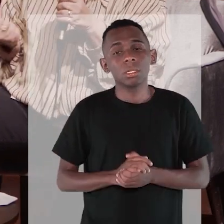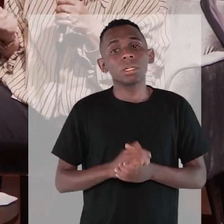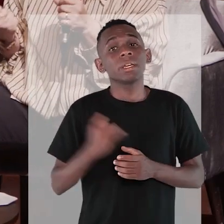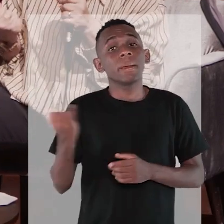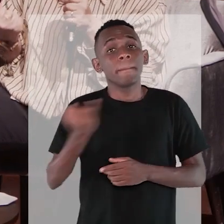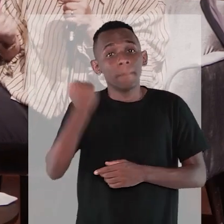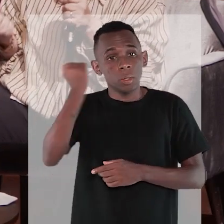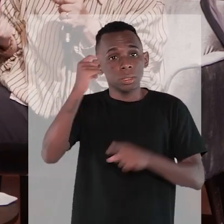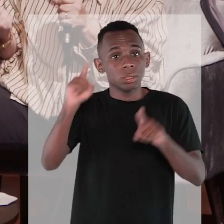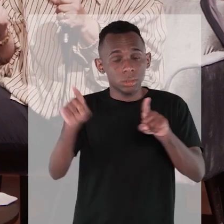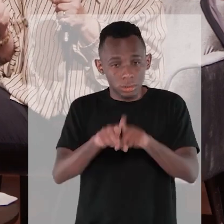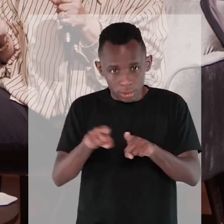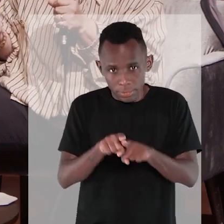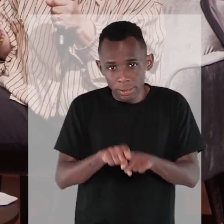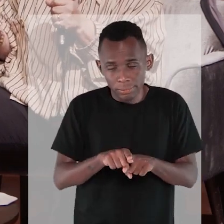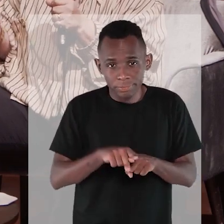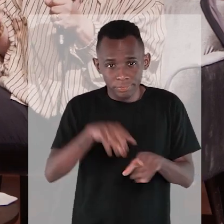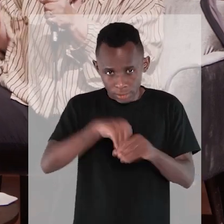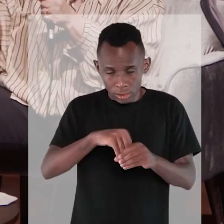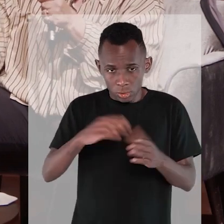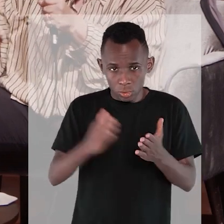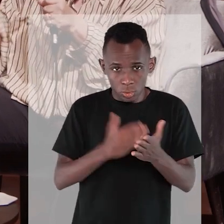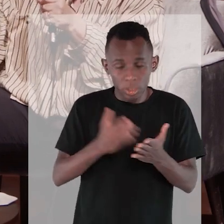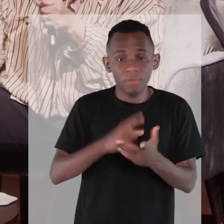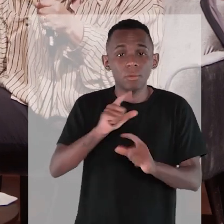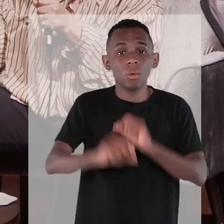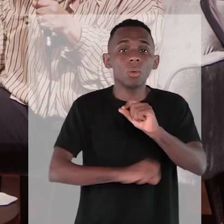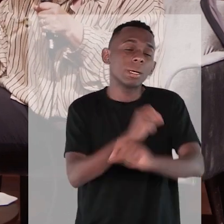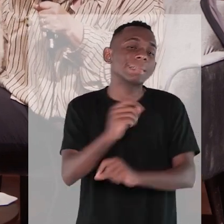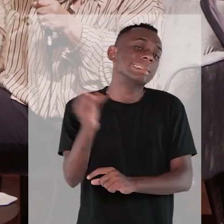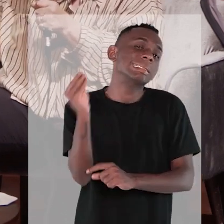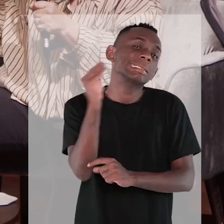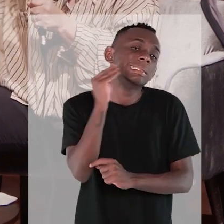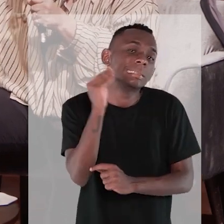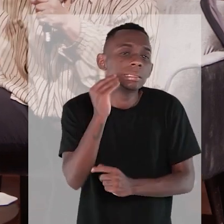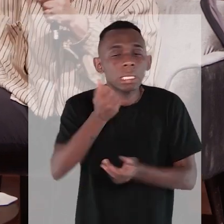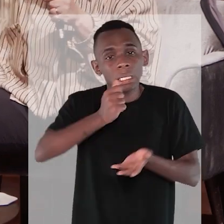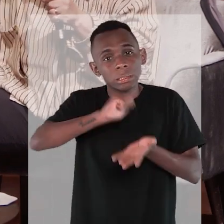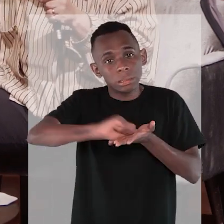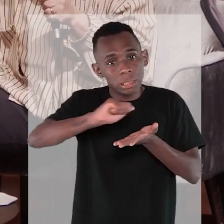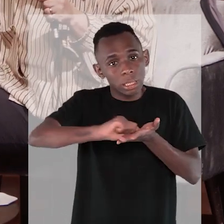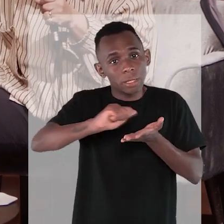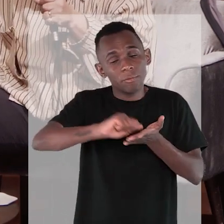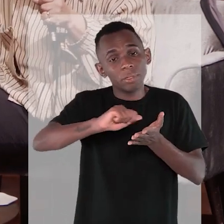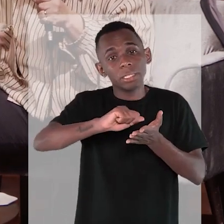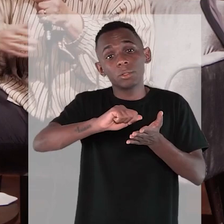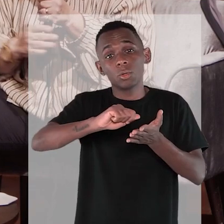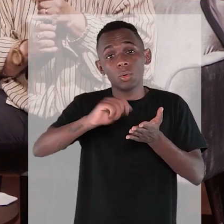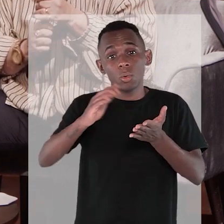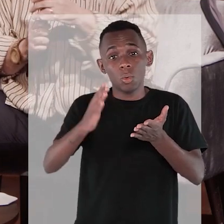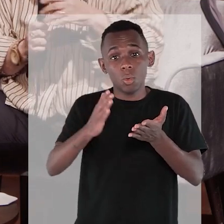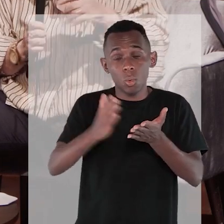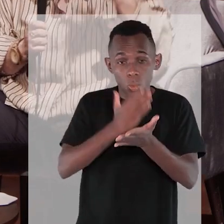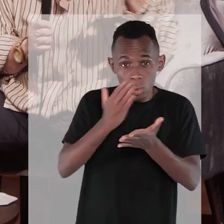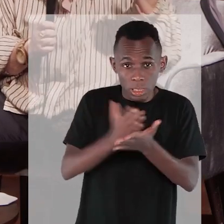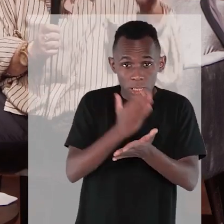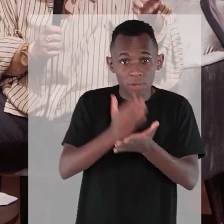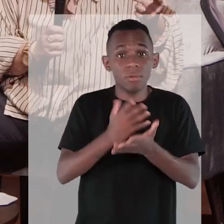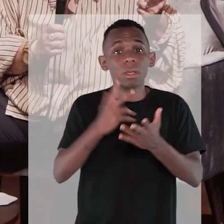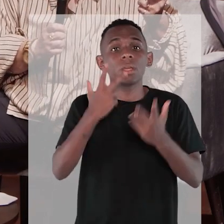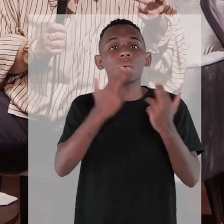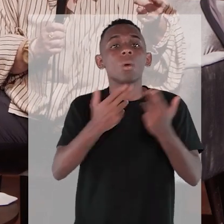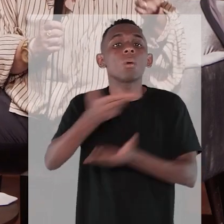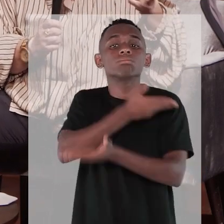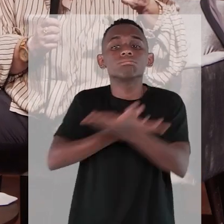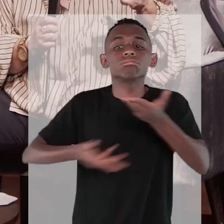e que eu acho que é uma novidade, foi a tentativa de escrever um livro igual nós estamos fazendo aqui, né?